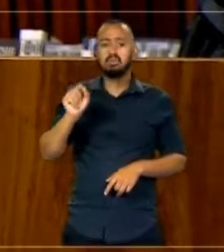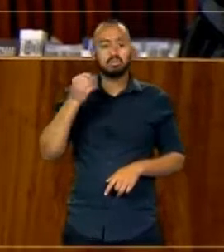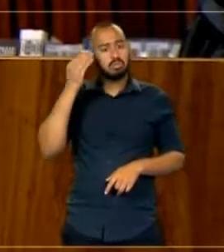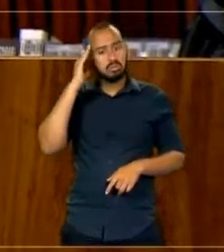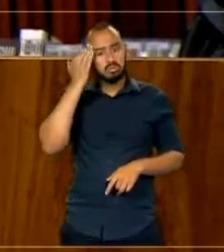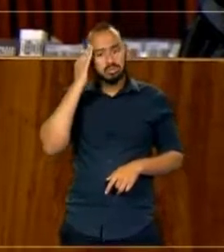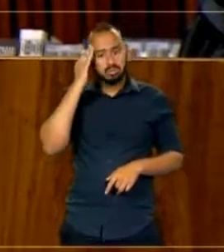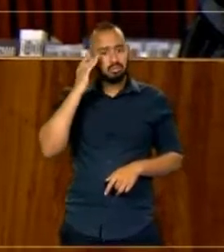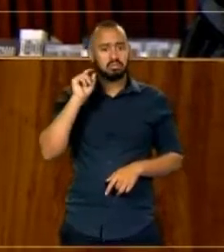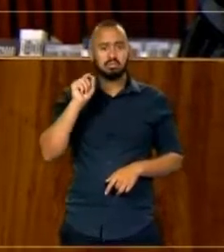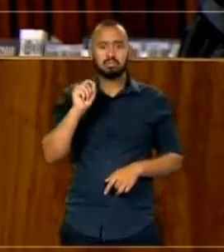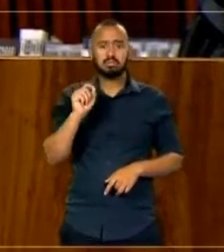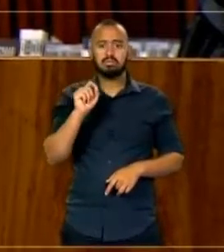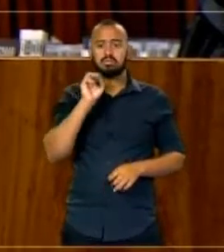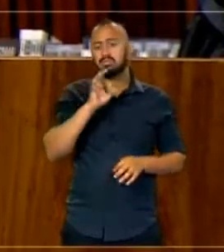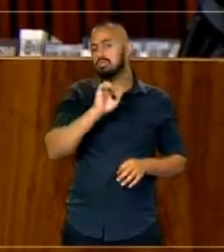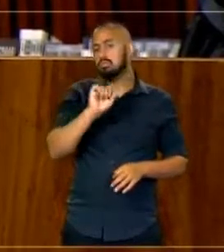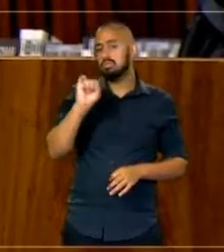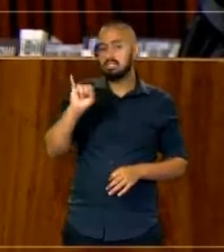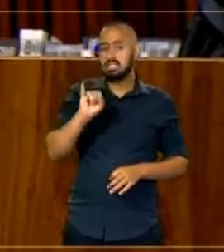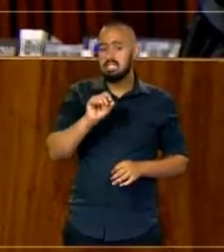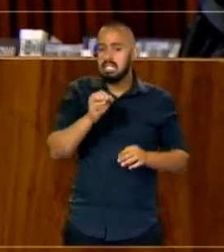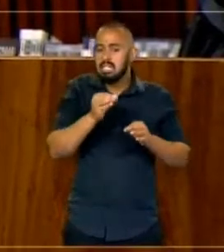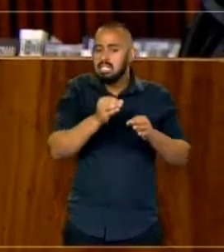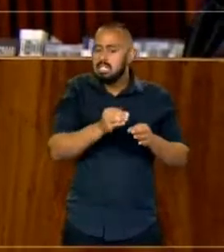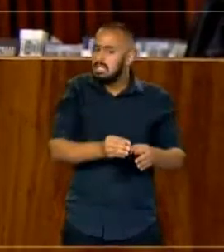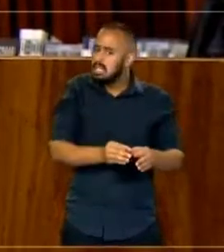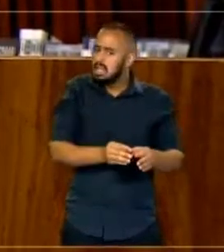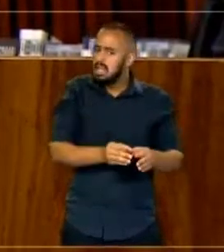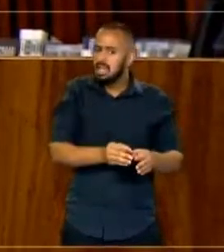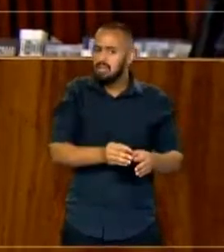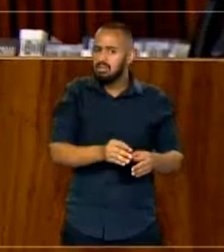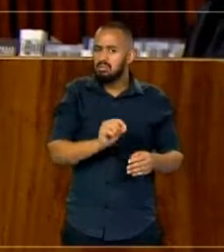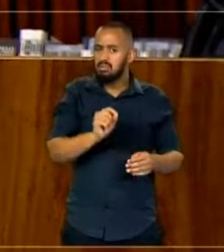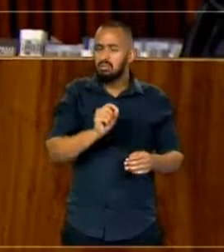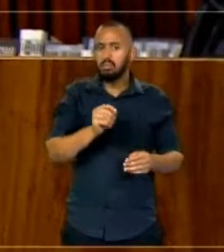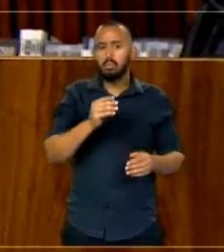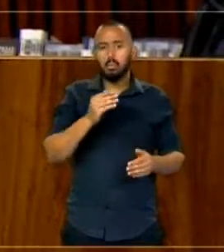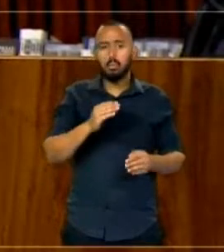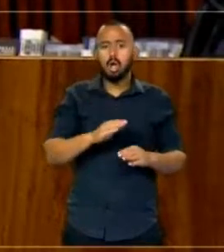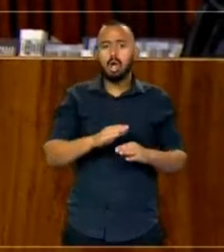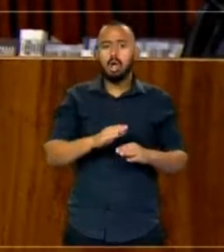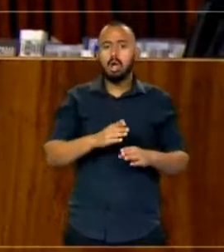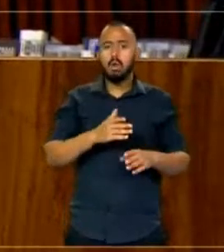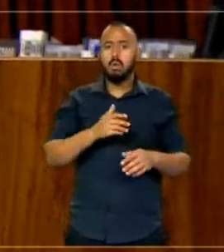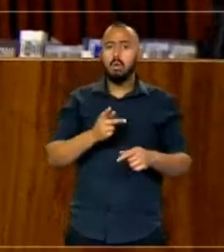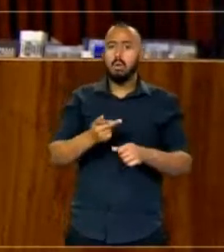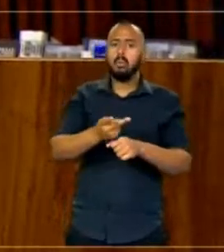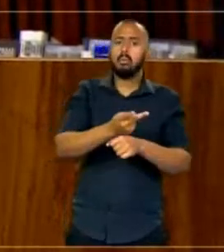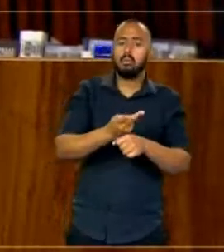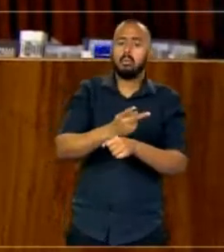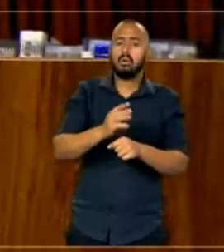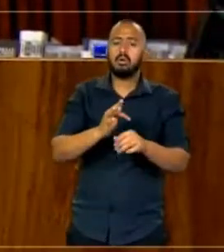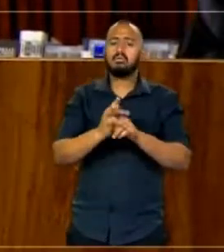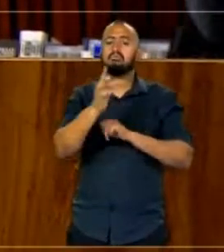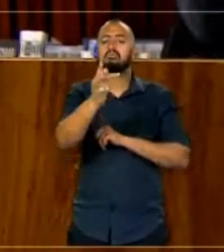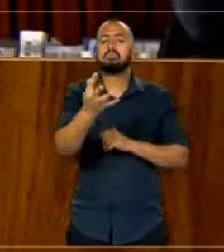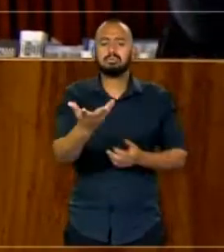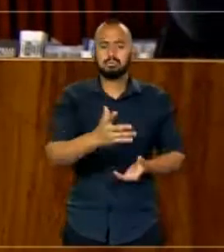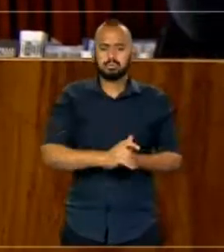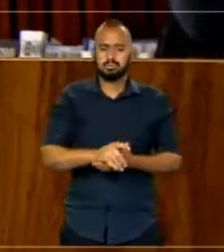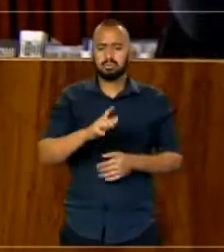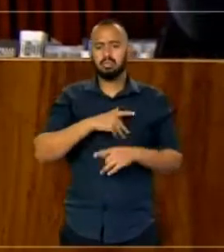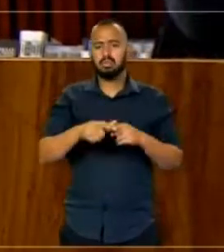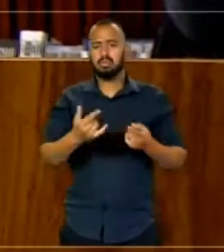não seria ideal que se fizesse um alcance prospectivo para o futuro. Então, com todas